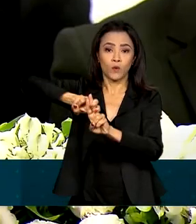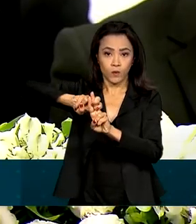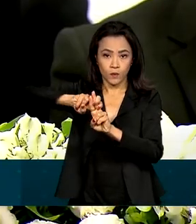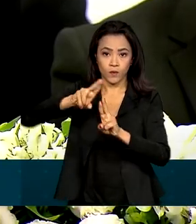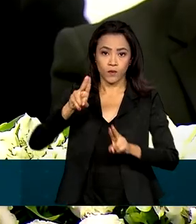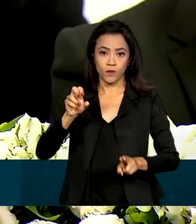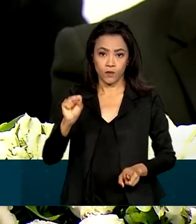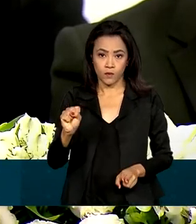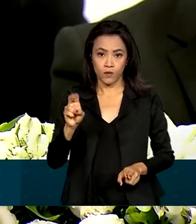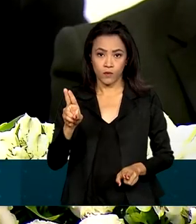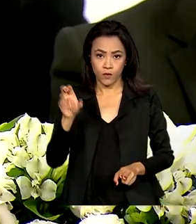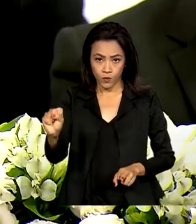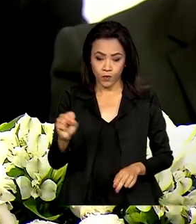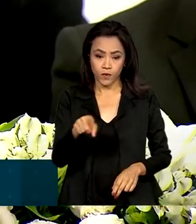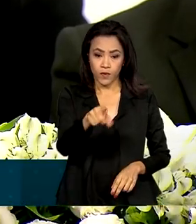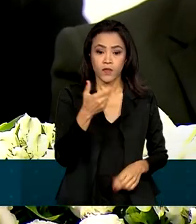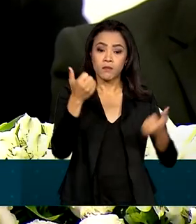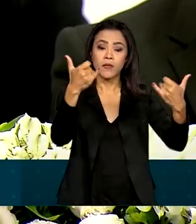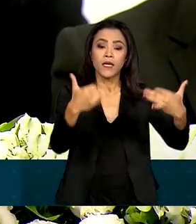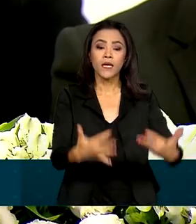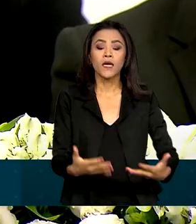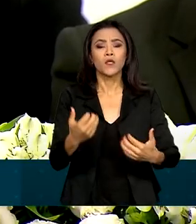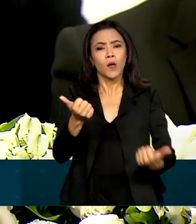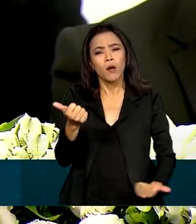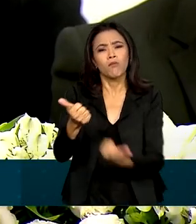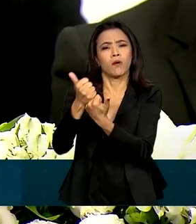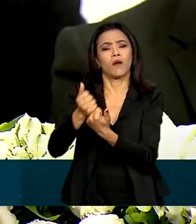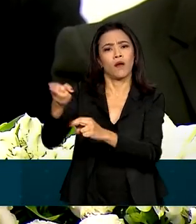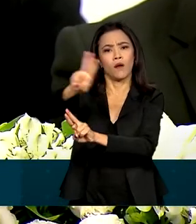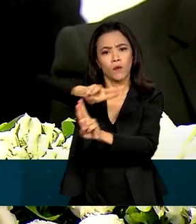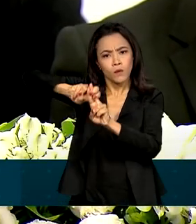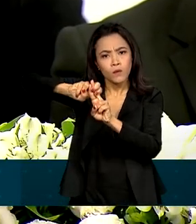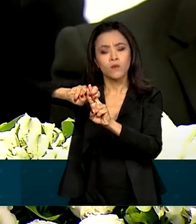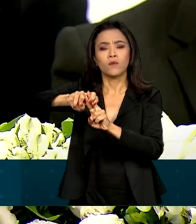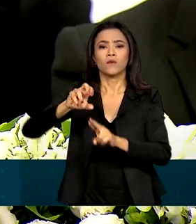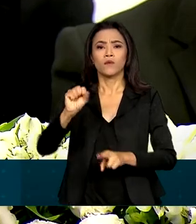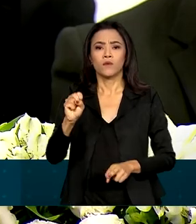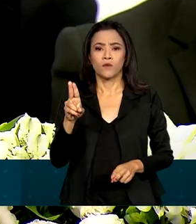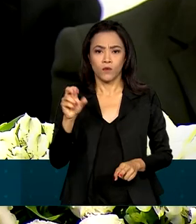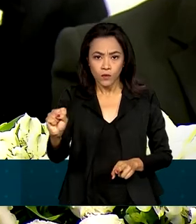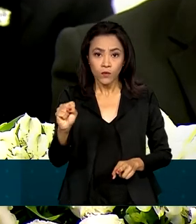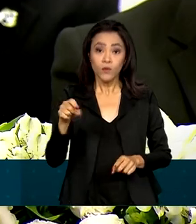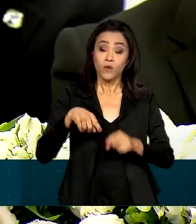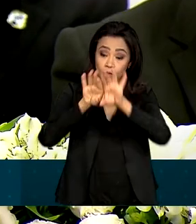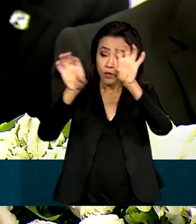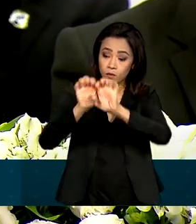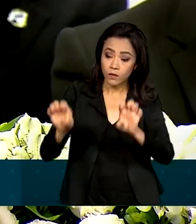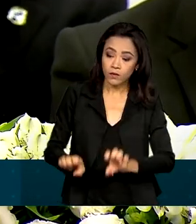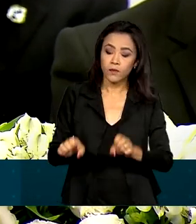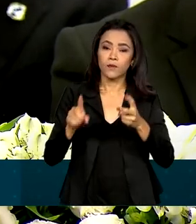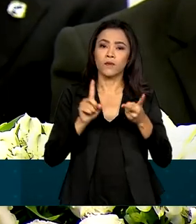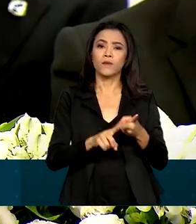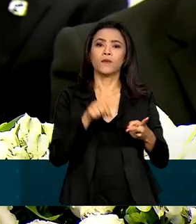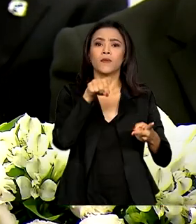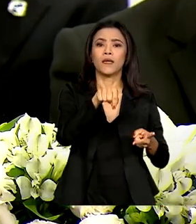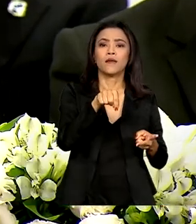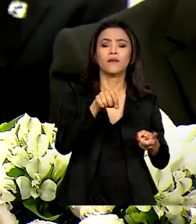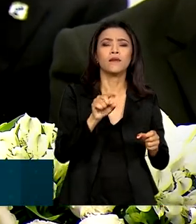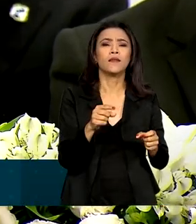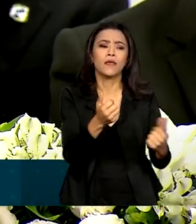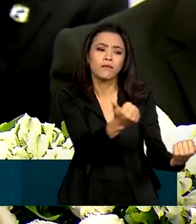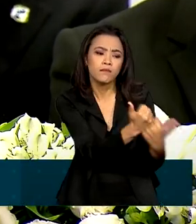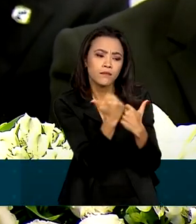fortes com os recursos necessários ações estruturantes integralidade e